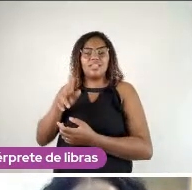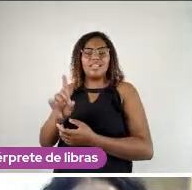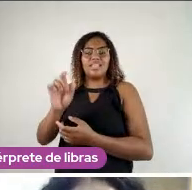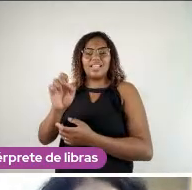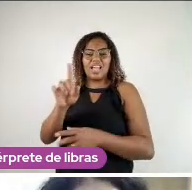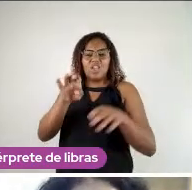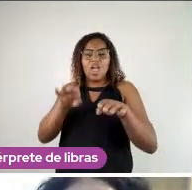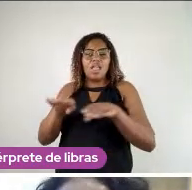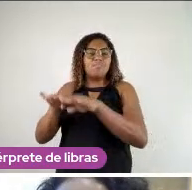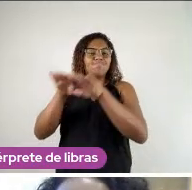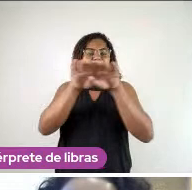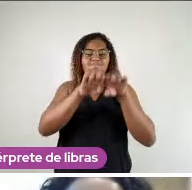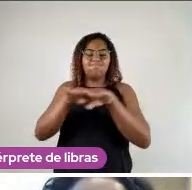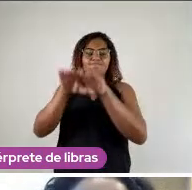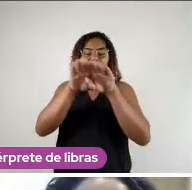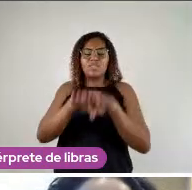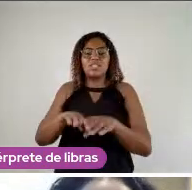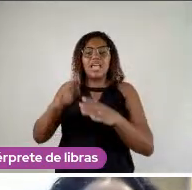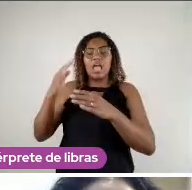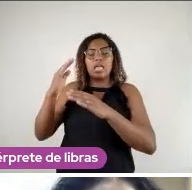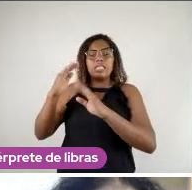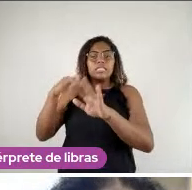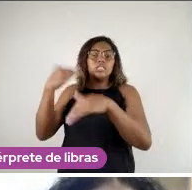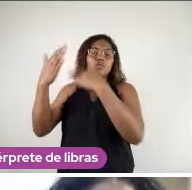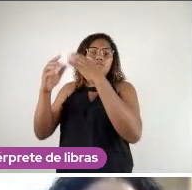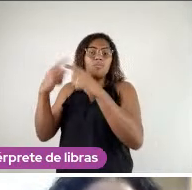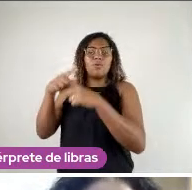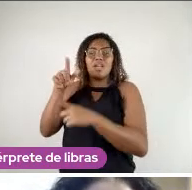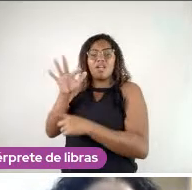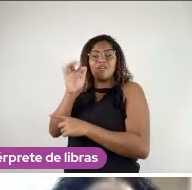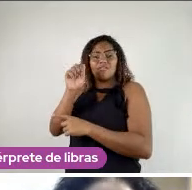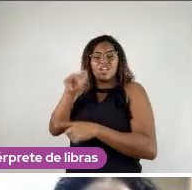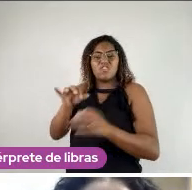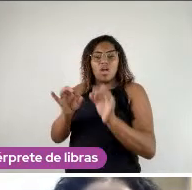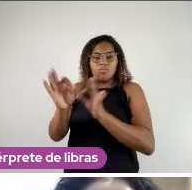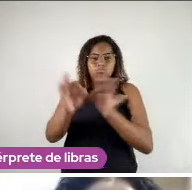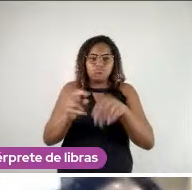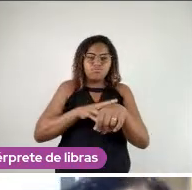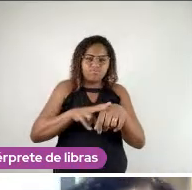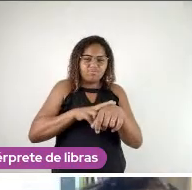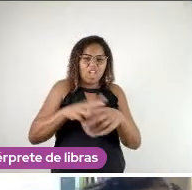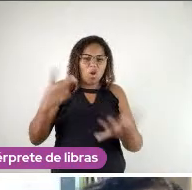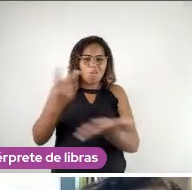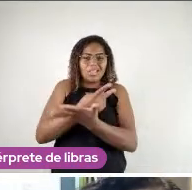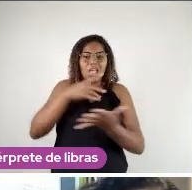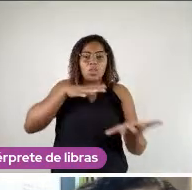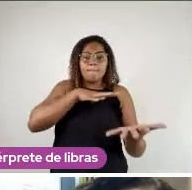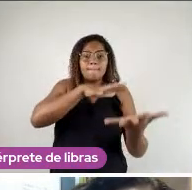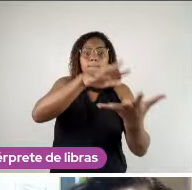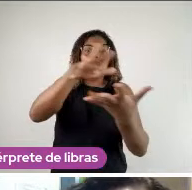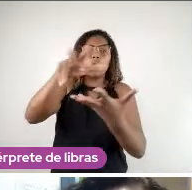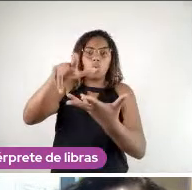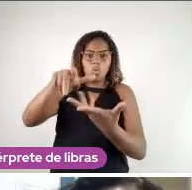poder, porque as fãs, elas são um fenômeno global, né, ela não está afetando só os países